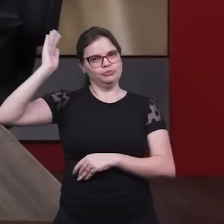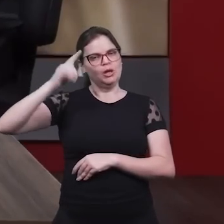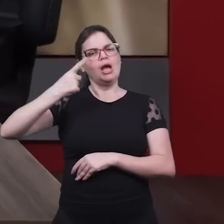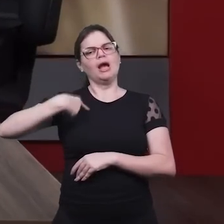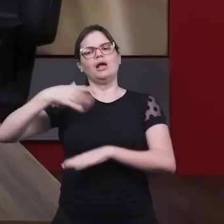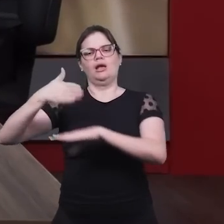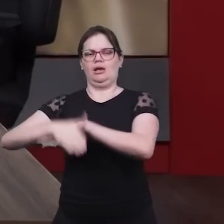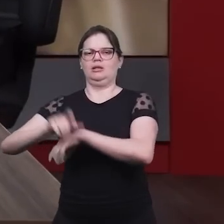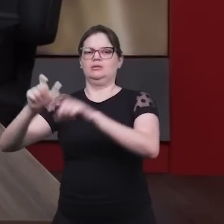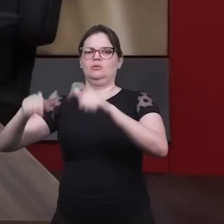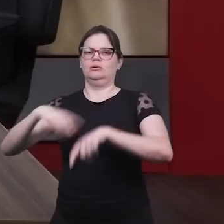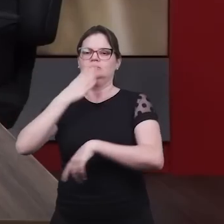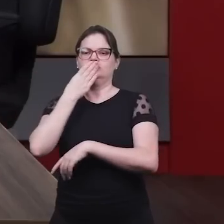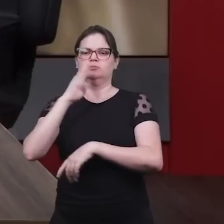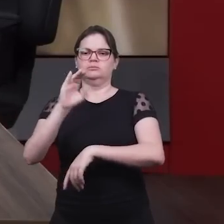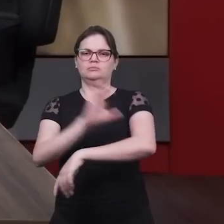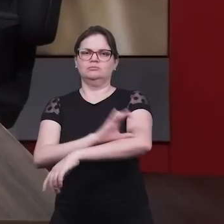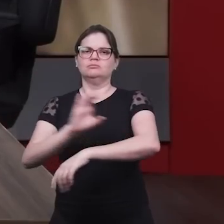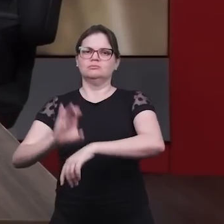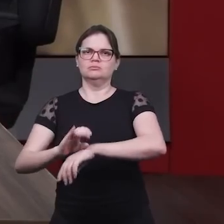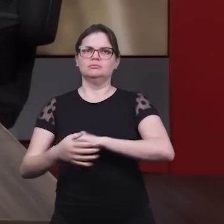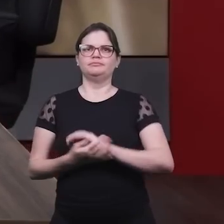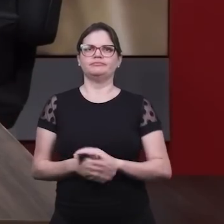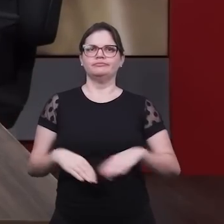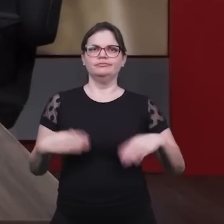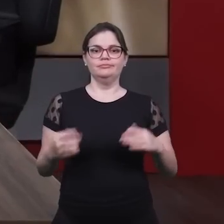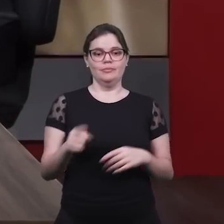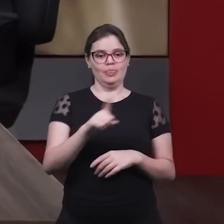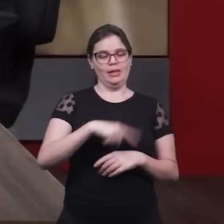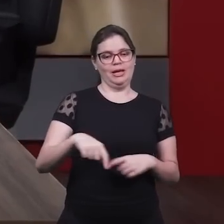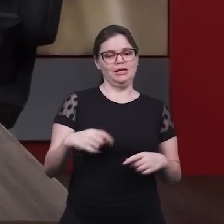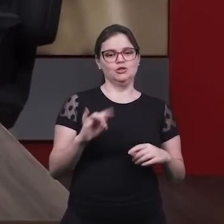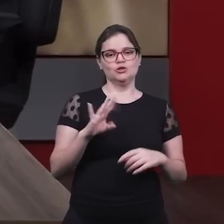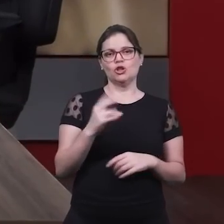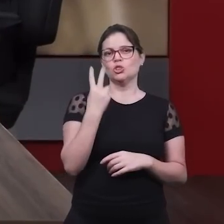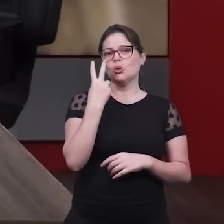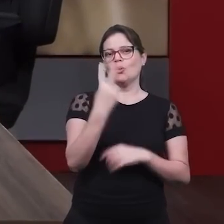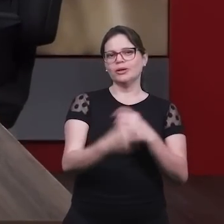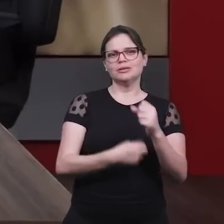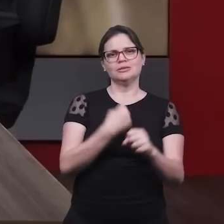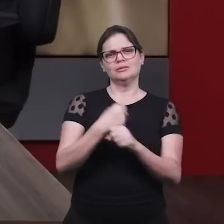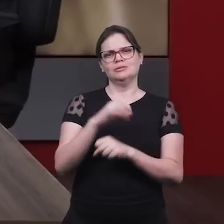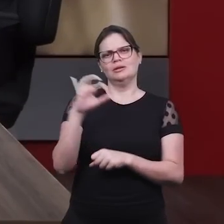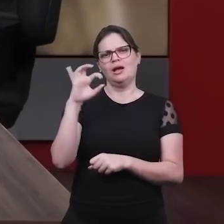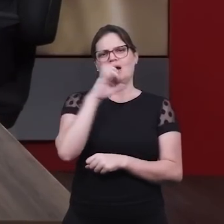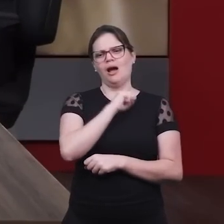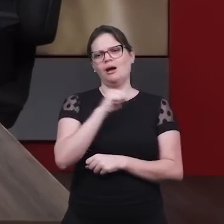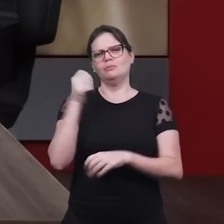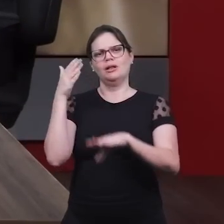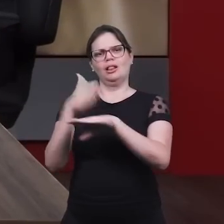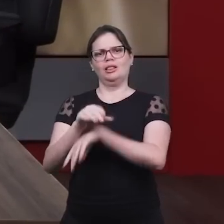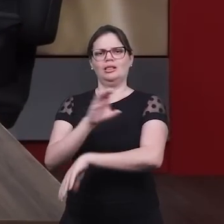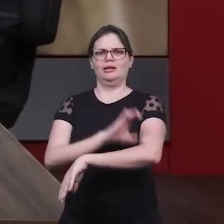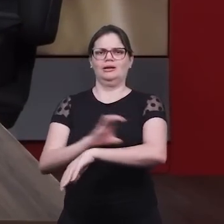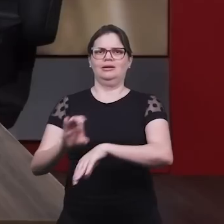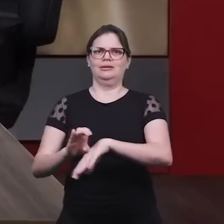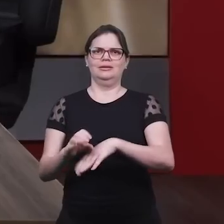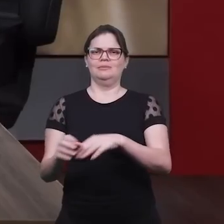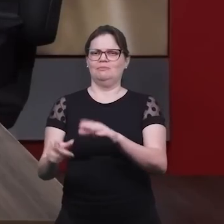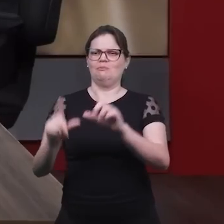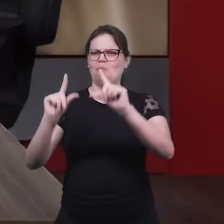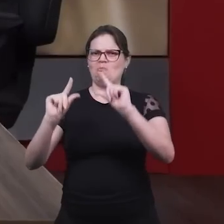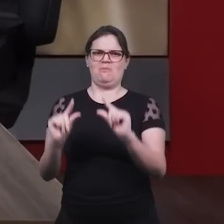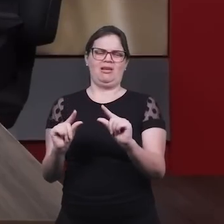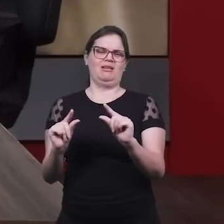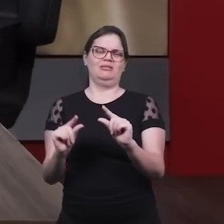aqui, né, uma viagem, né, que era para ser de 2 anos, no máximo. Não, é muito menos. E a dar menos que isso,